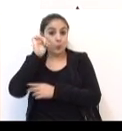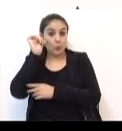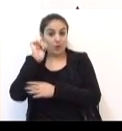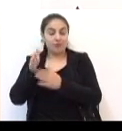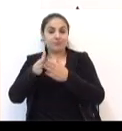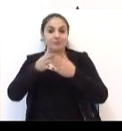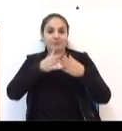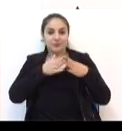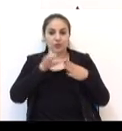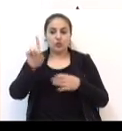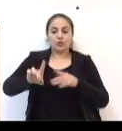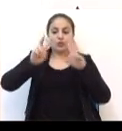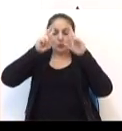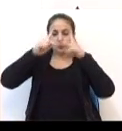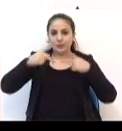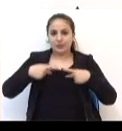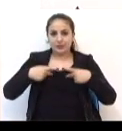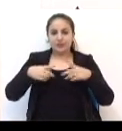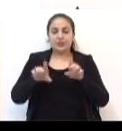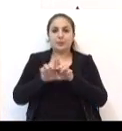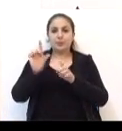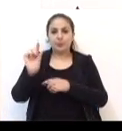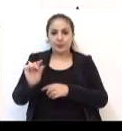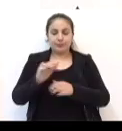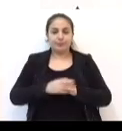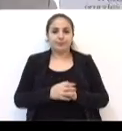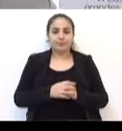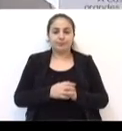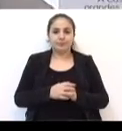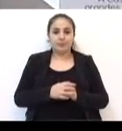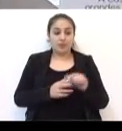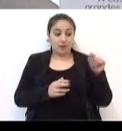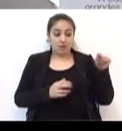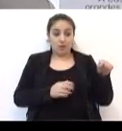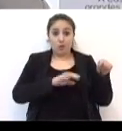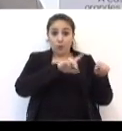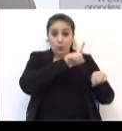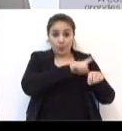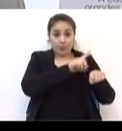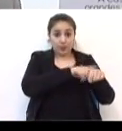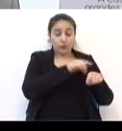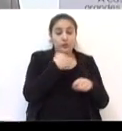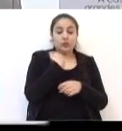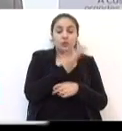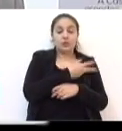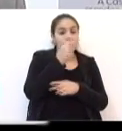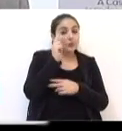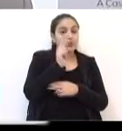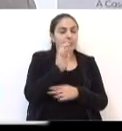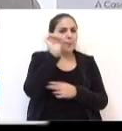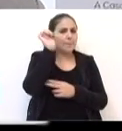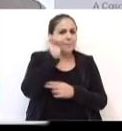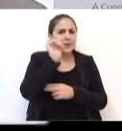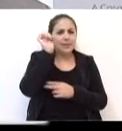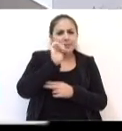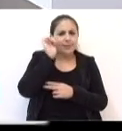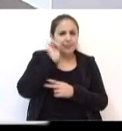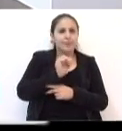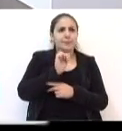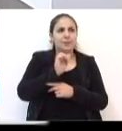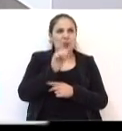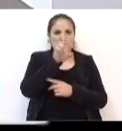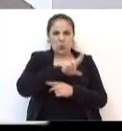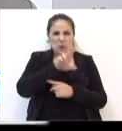mulher, defensora dos direitos humanos e das minorias. Quando nós vimos que as meninas, as